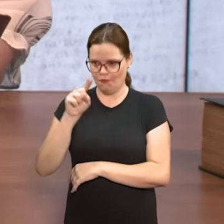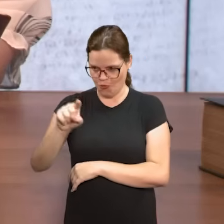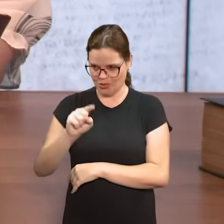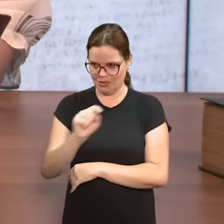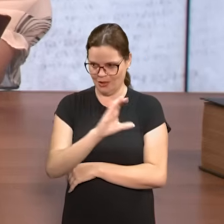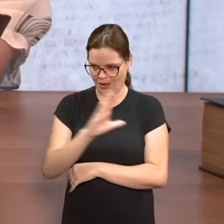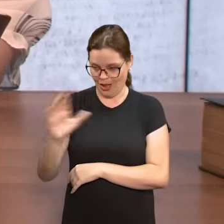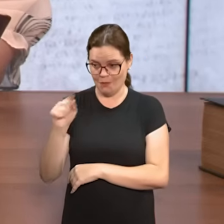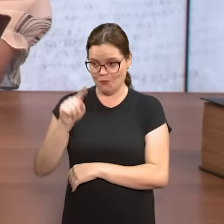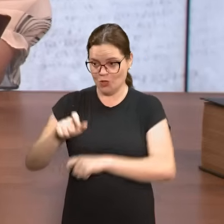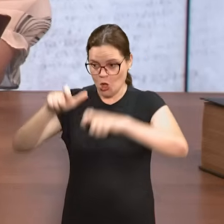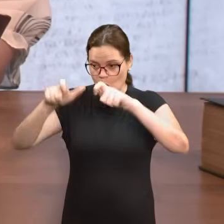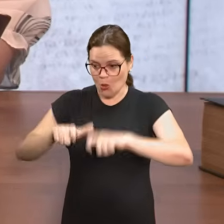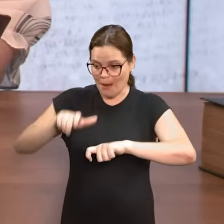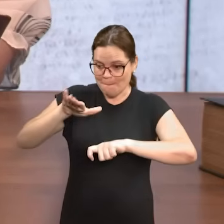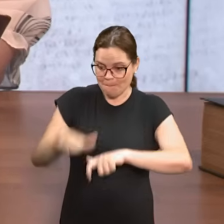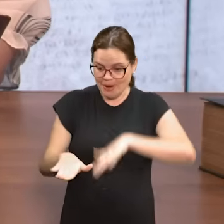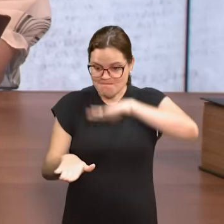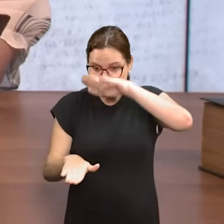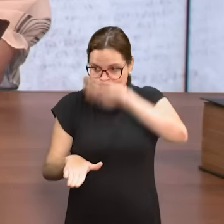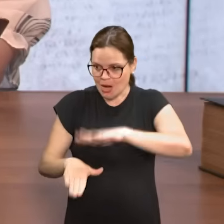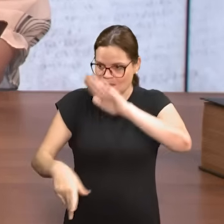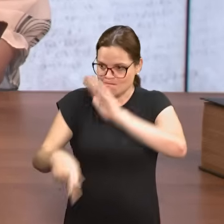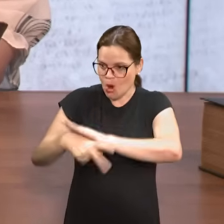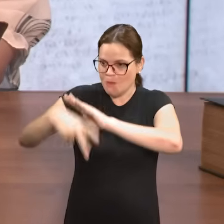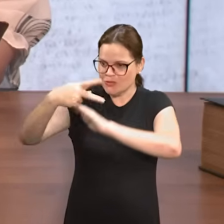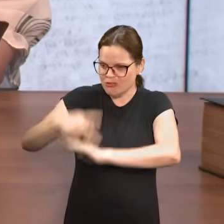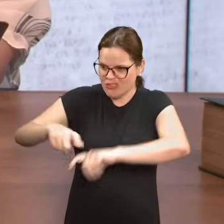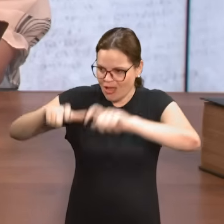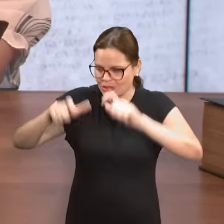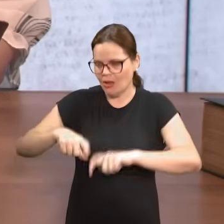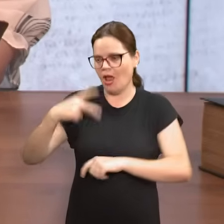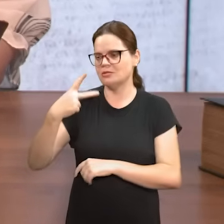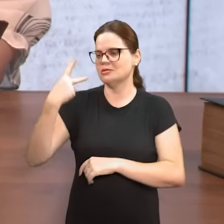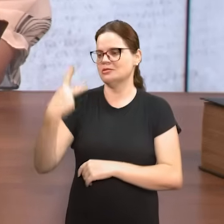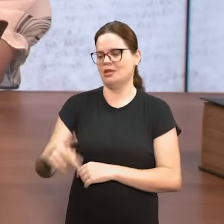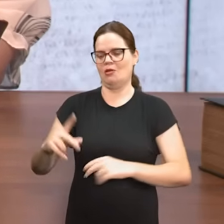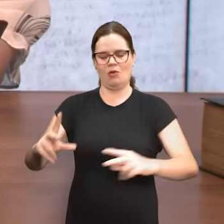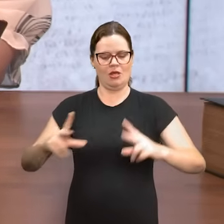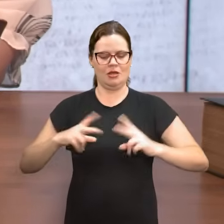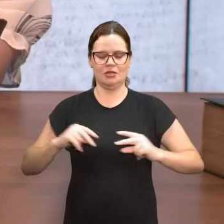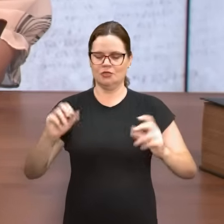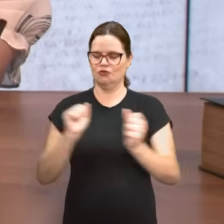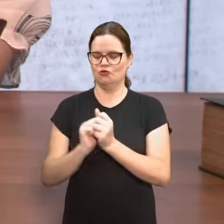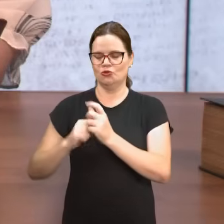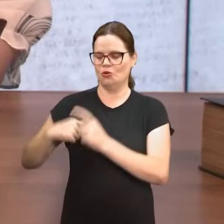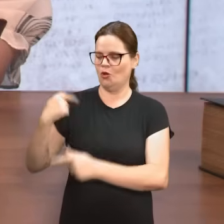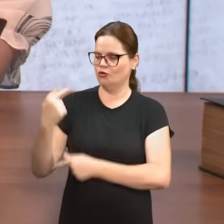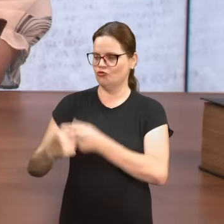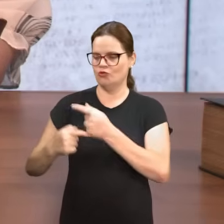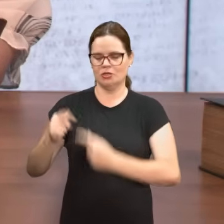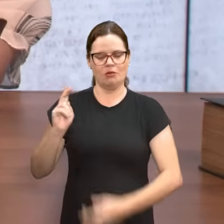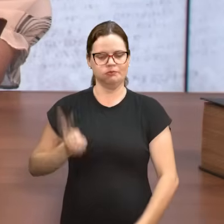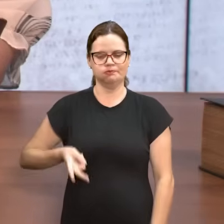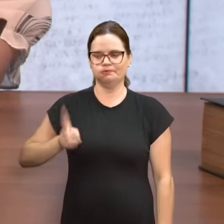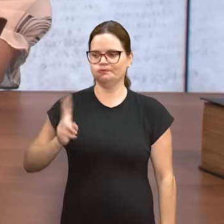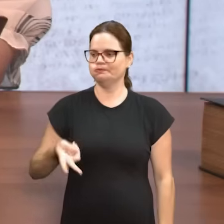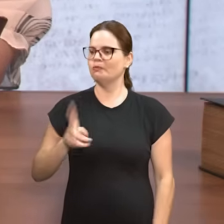teu pé será tua e de teus filhos em herança perpetuamente,